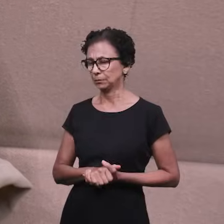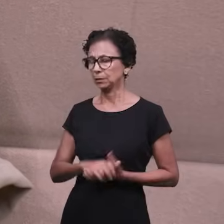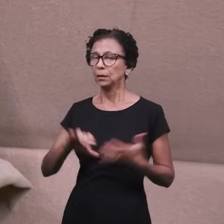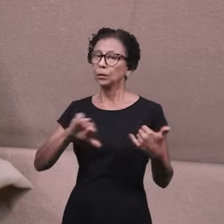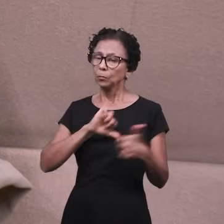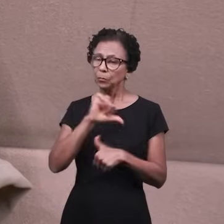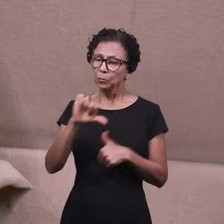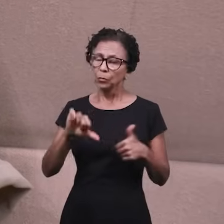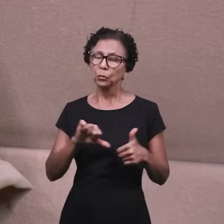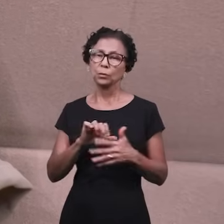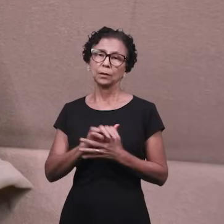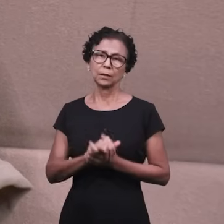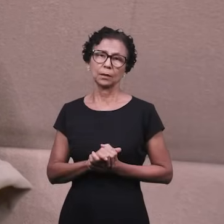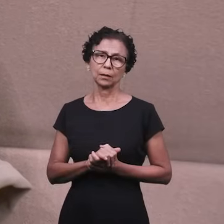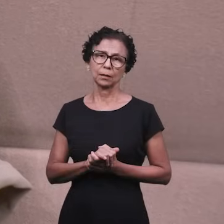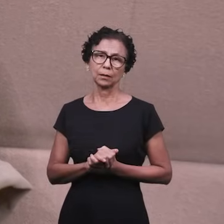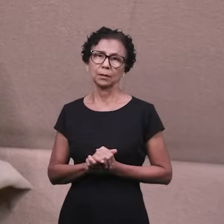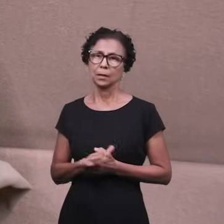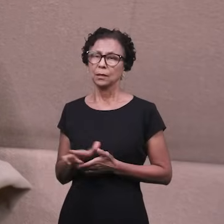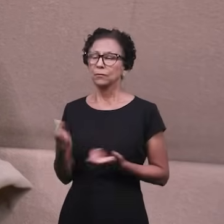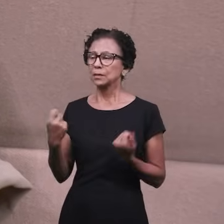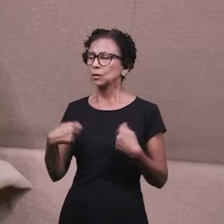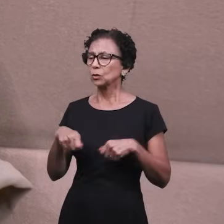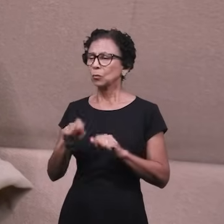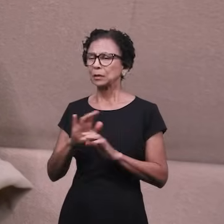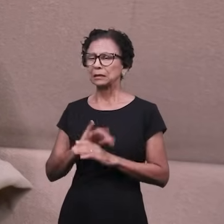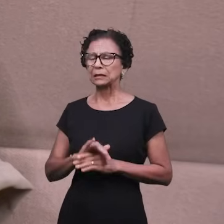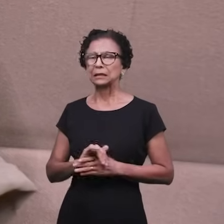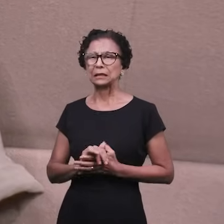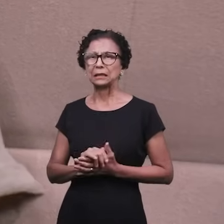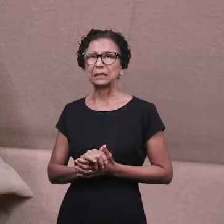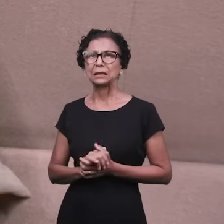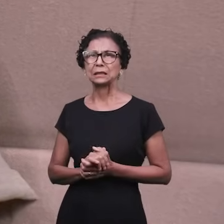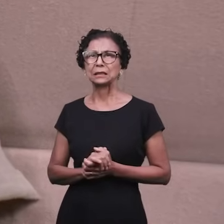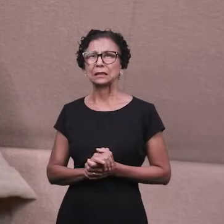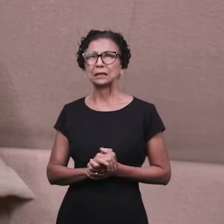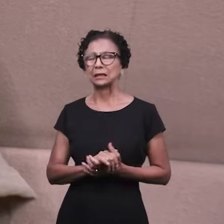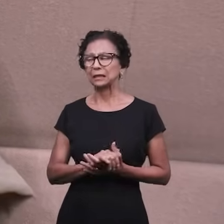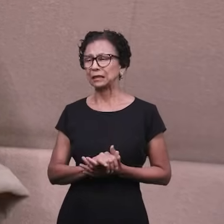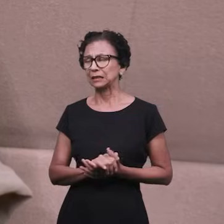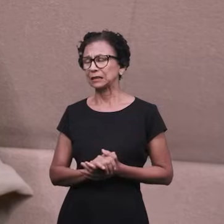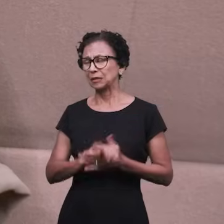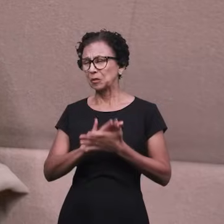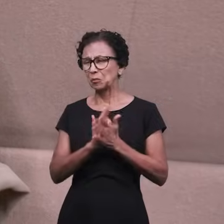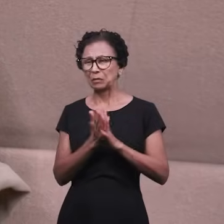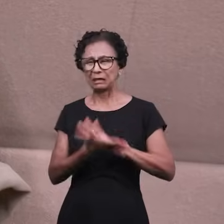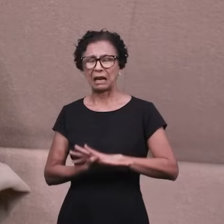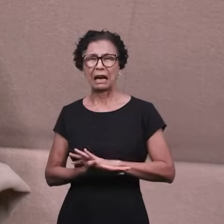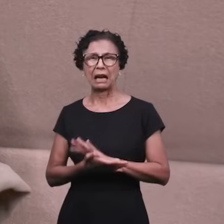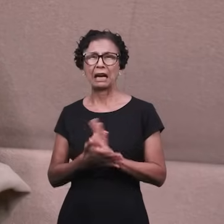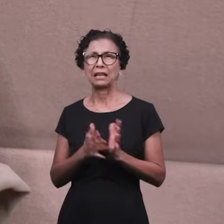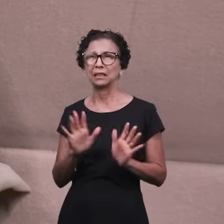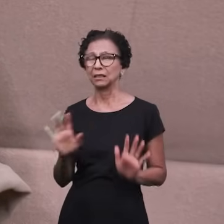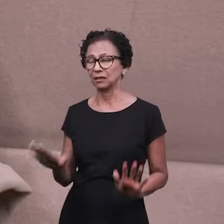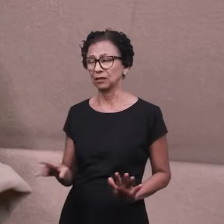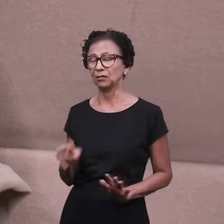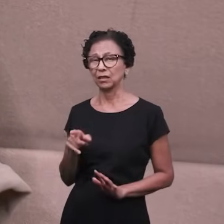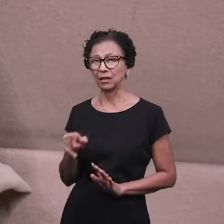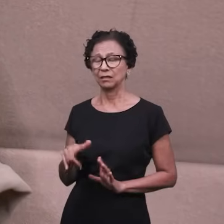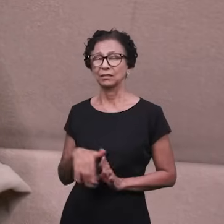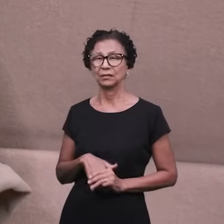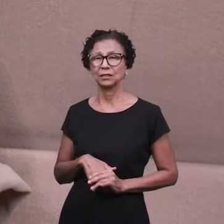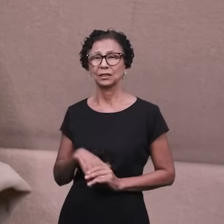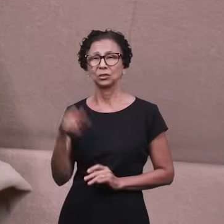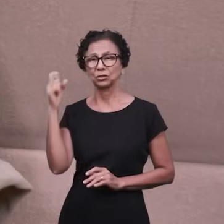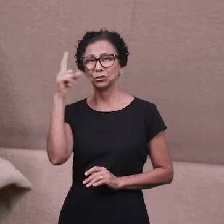Senhor quer que você seja uma aluna boa, você não precisa passar por essas humilhações que ela estava me contando, certas situações realmente muito difíceis que ela estava passando